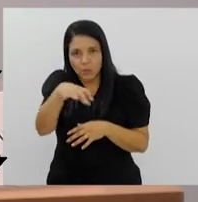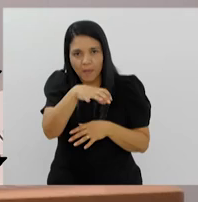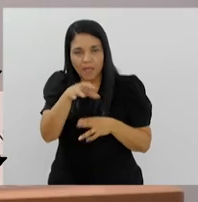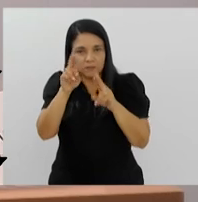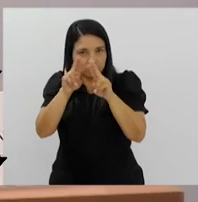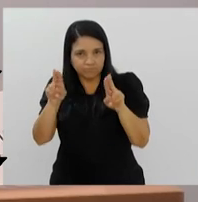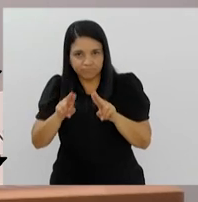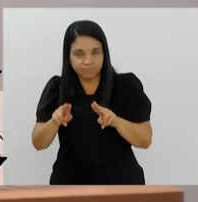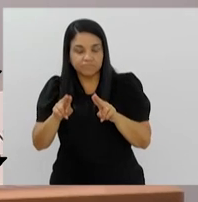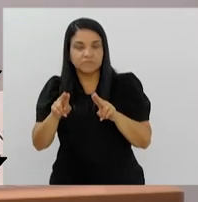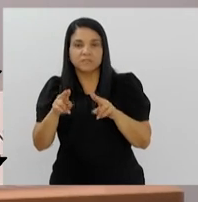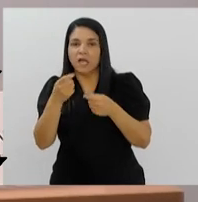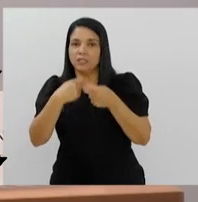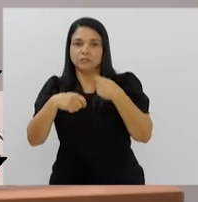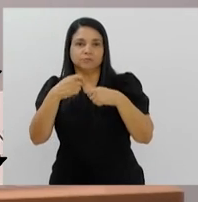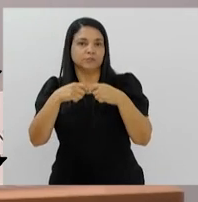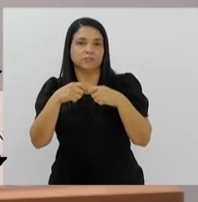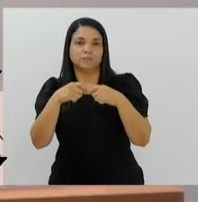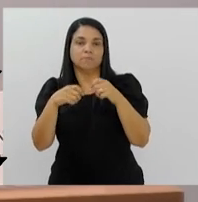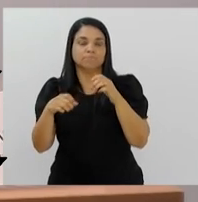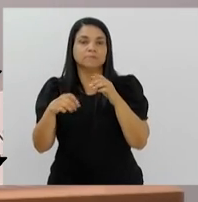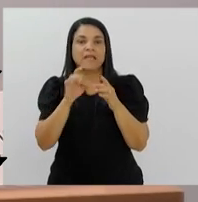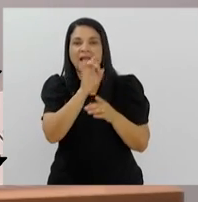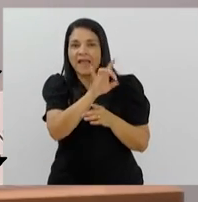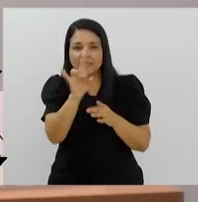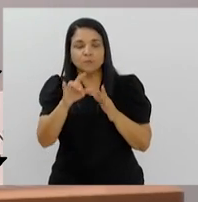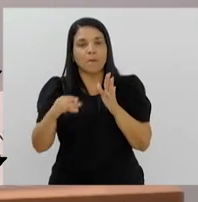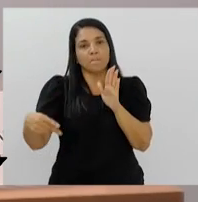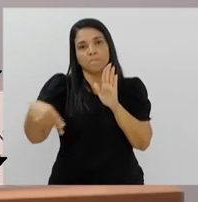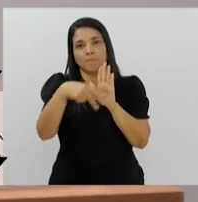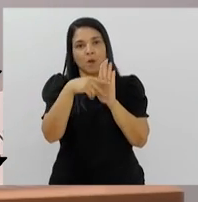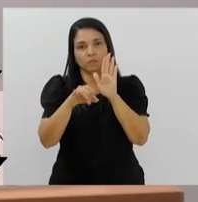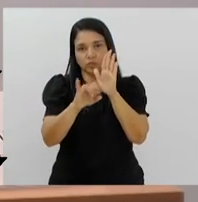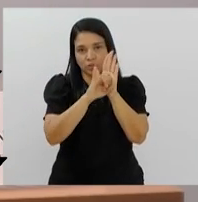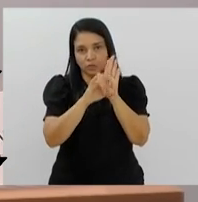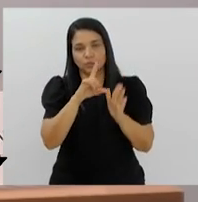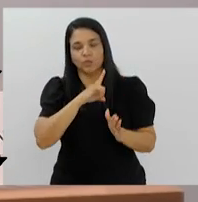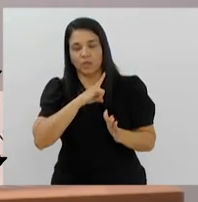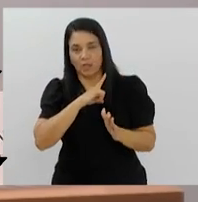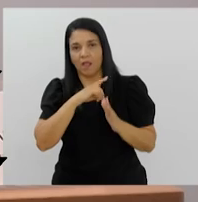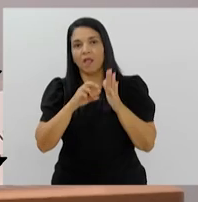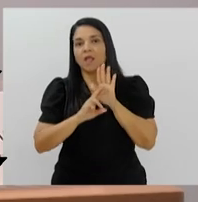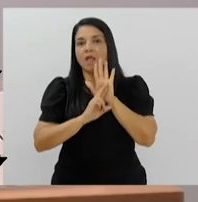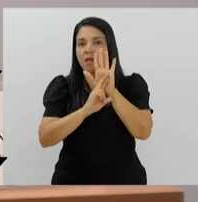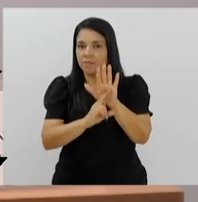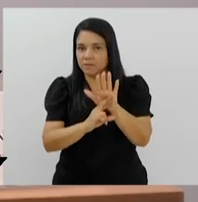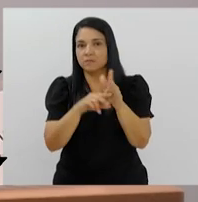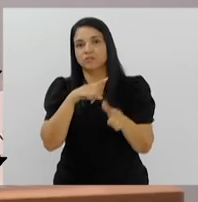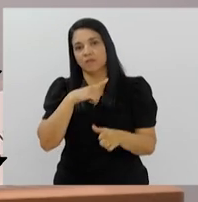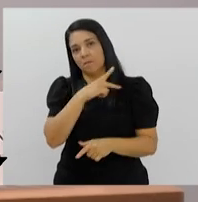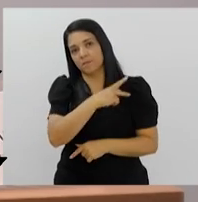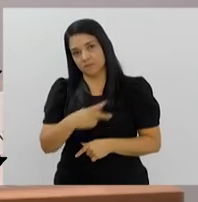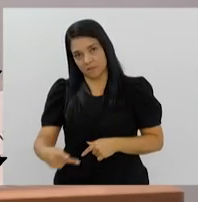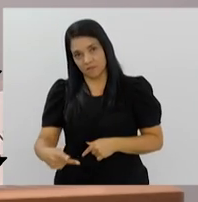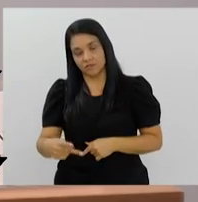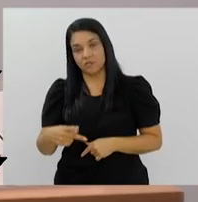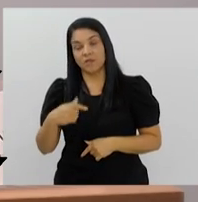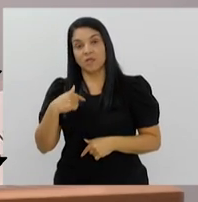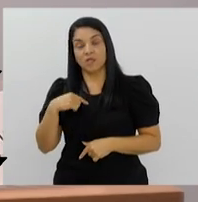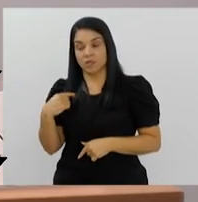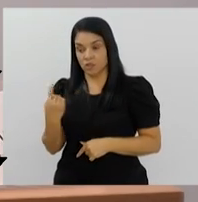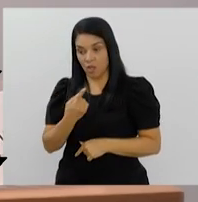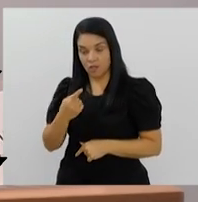o seu próprio estatuto e a o seu representante legal e a Unimed ferge enquanto